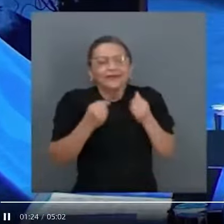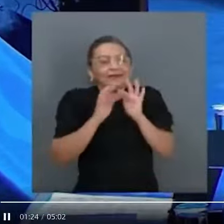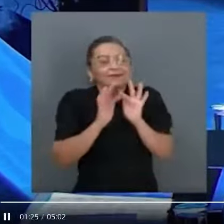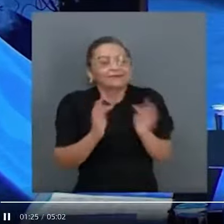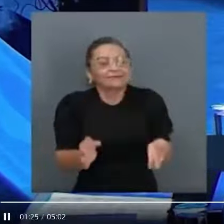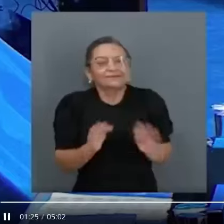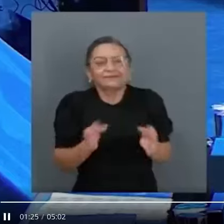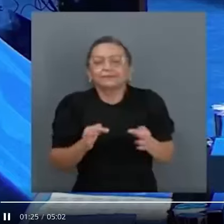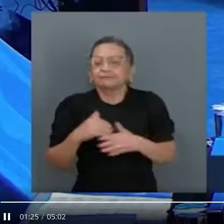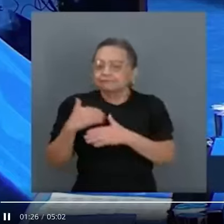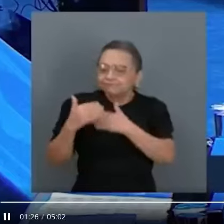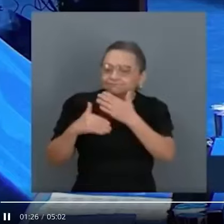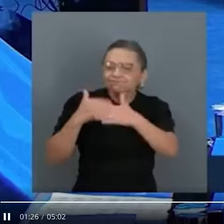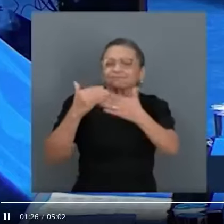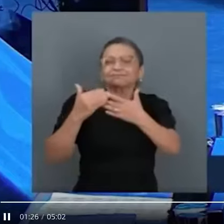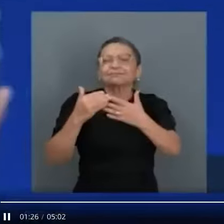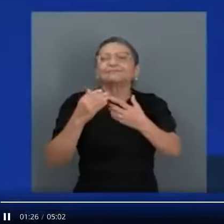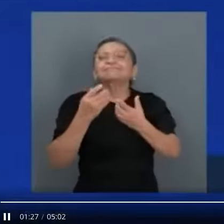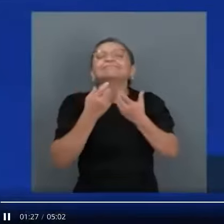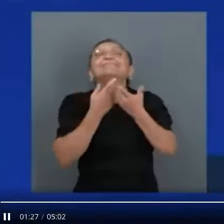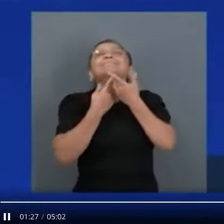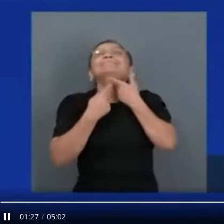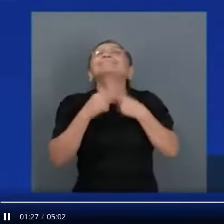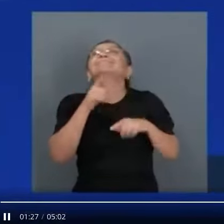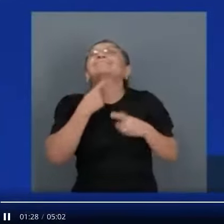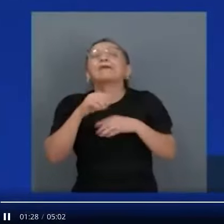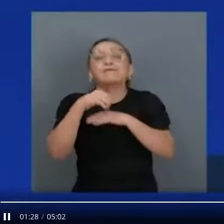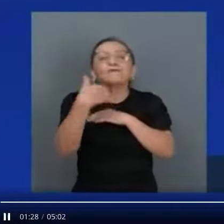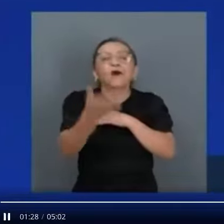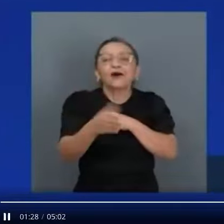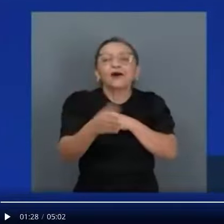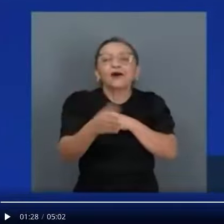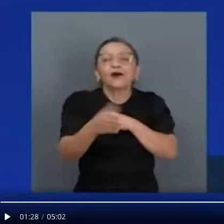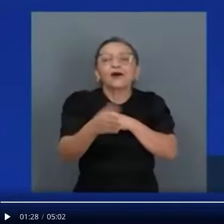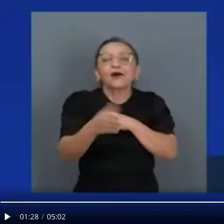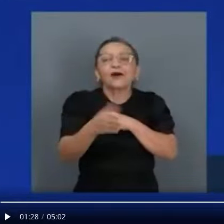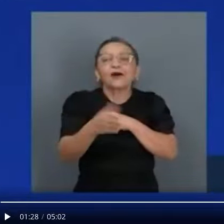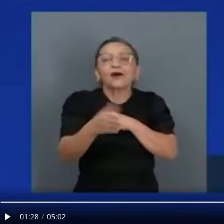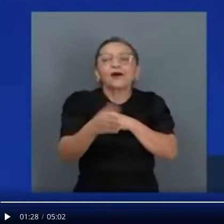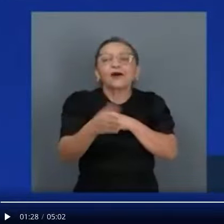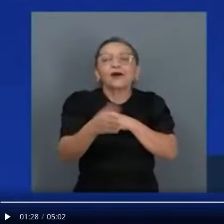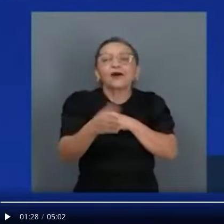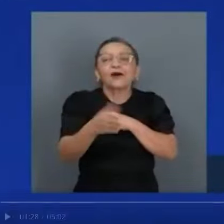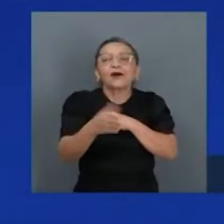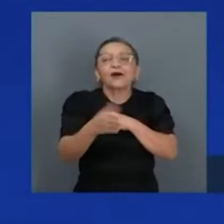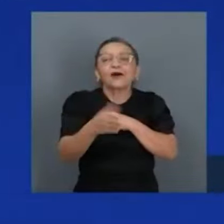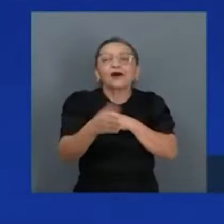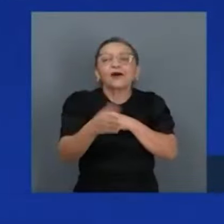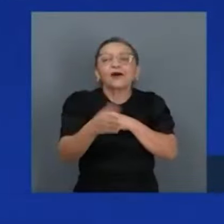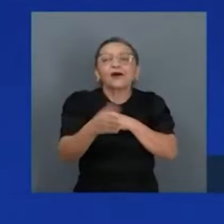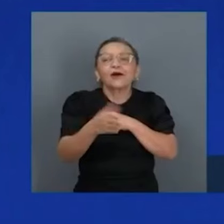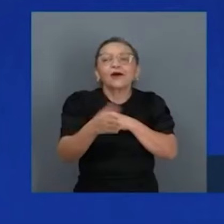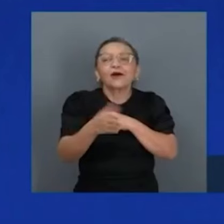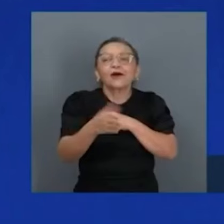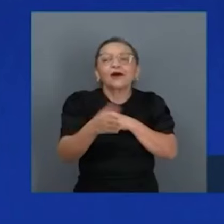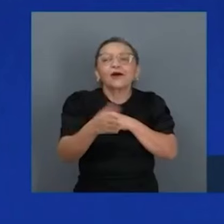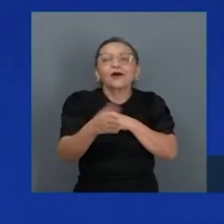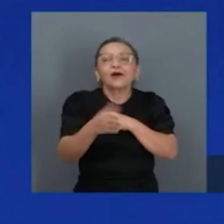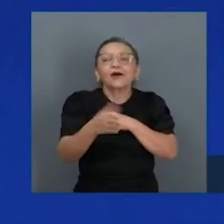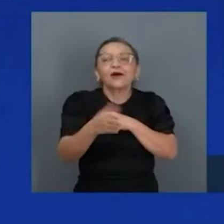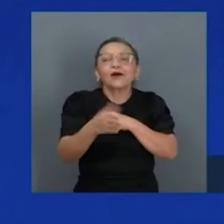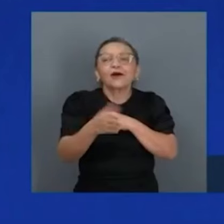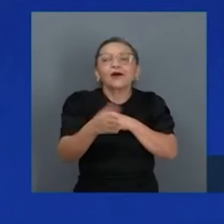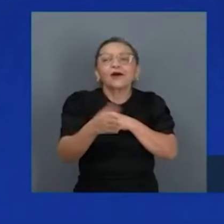se desenvolviam e desejavam respirar o ar fresco. Opa, e vem pra São Paulo. Se é isso que você quer, se é isso que você